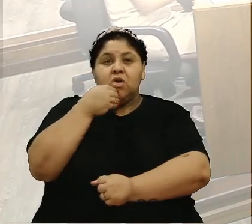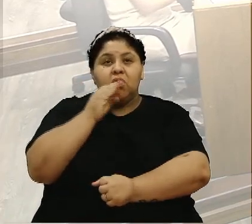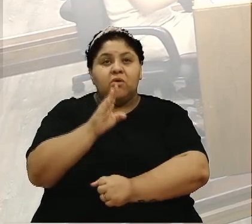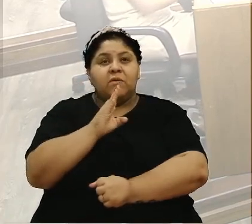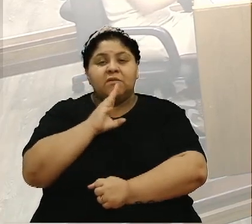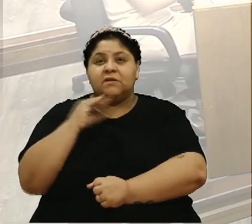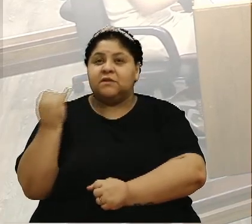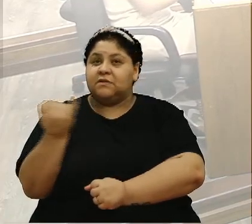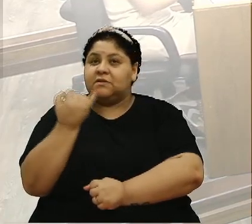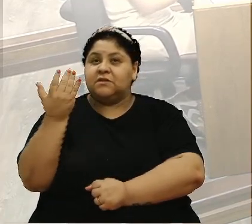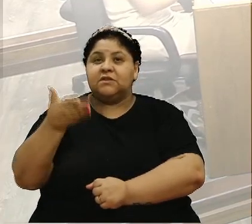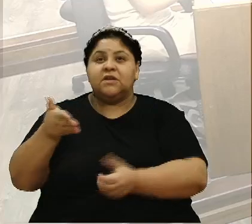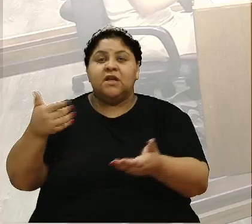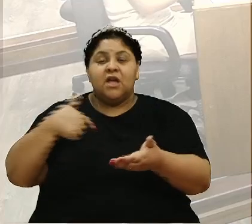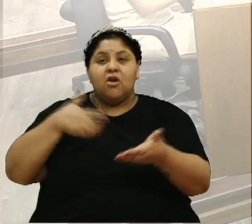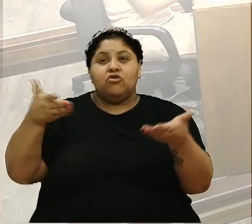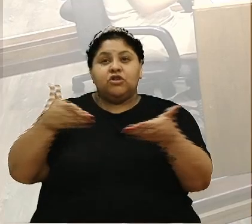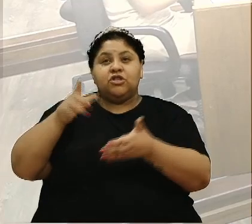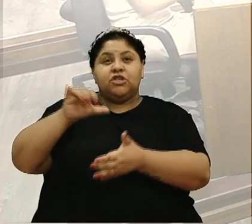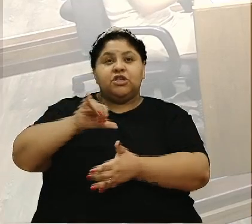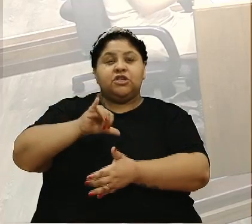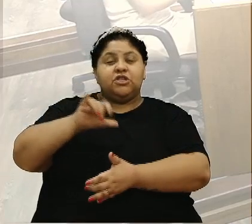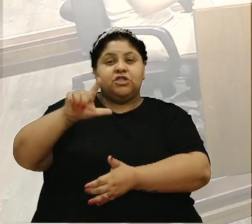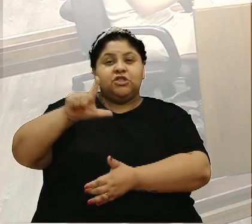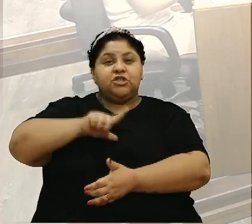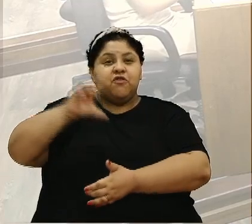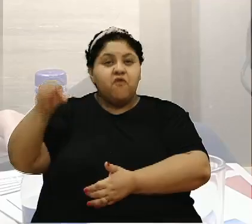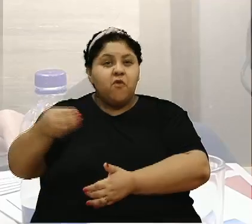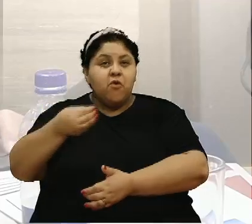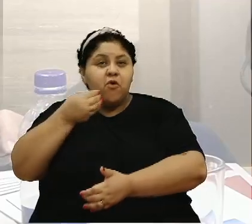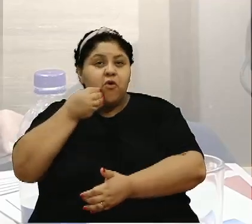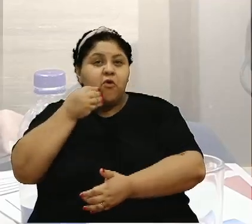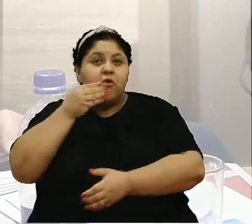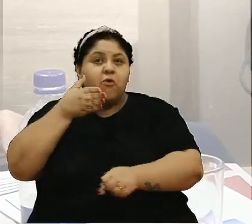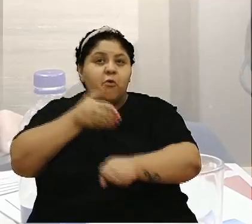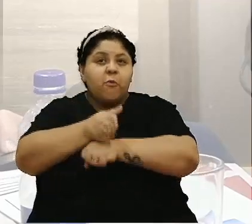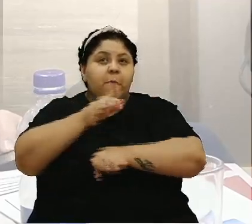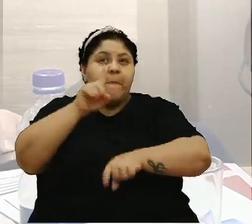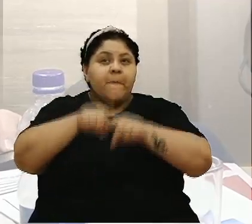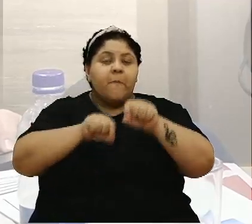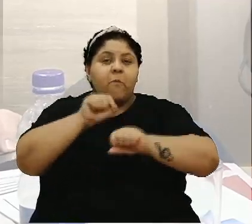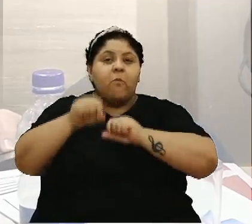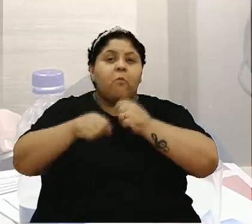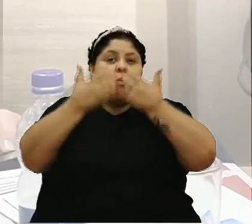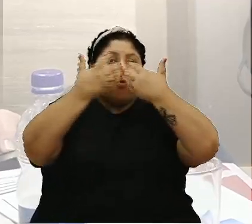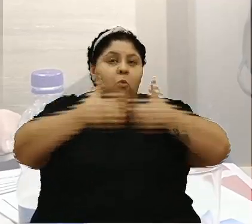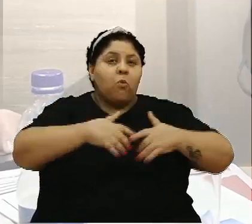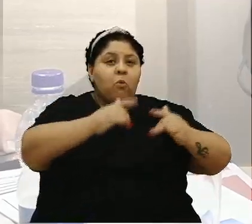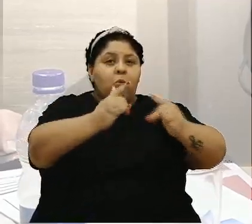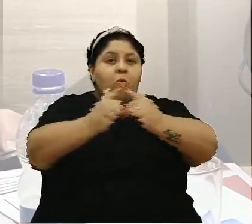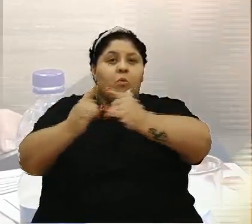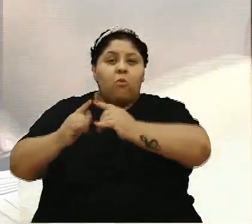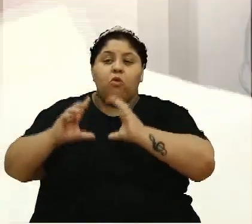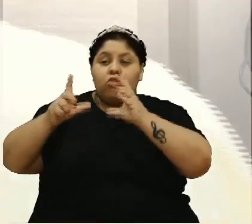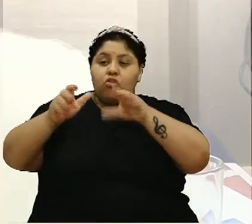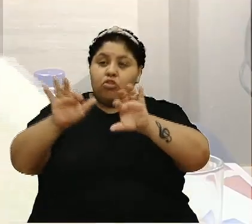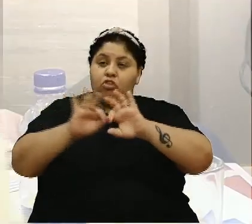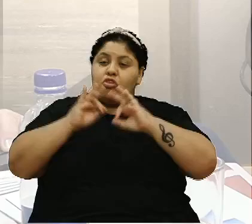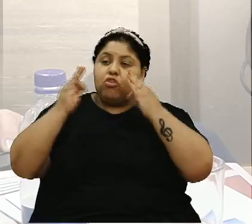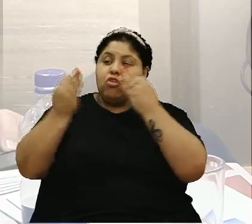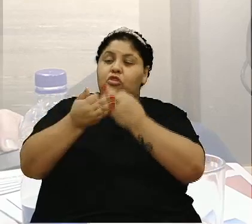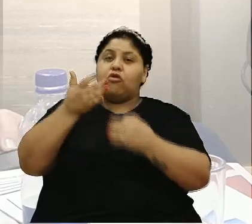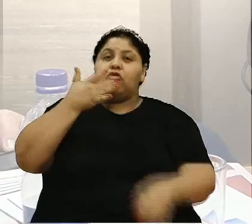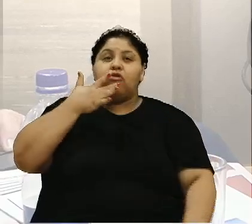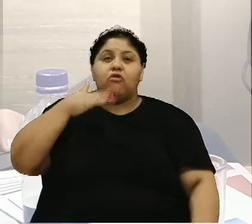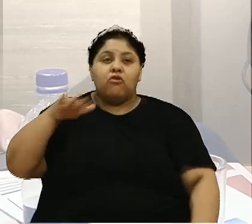grandeza, né? Eu já tive a oportunidade de estar lá, participando de atividades, vendo como funciona o Instituto e todas as famílias e crianças,